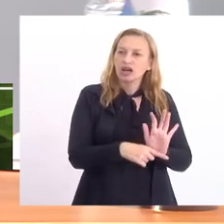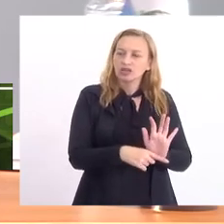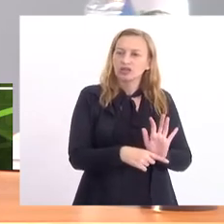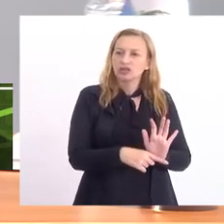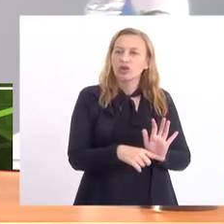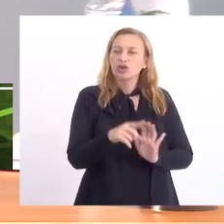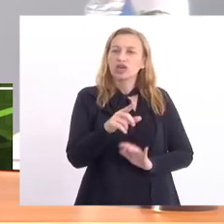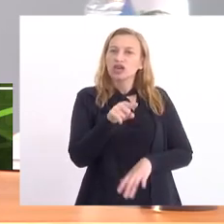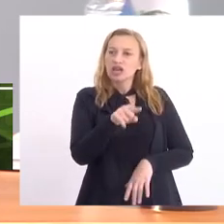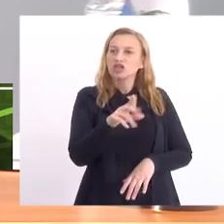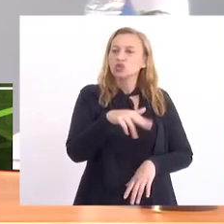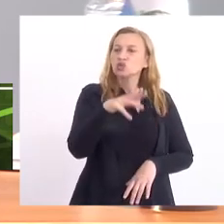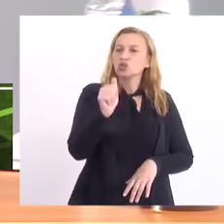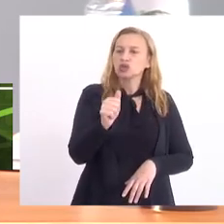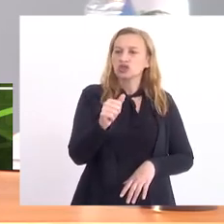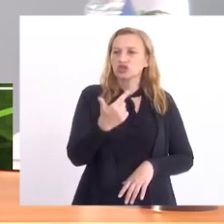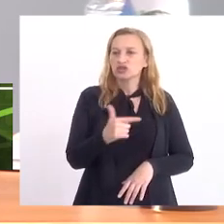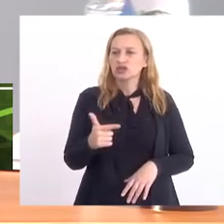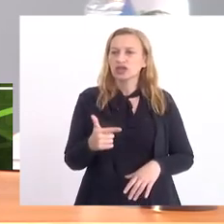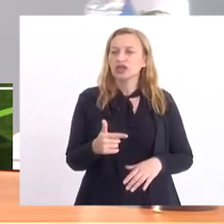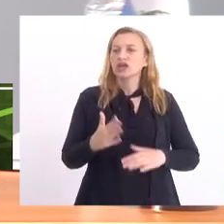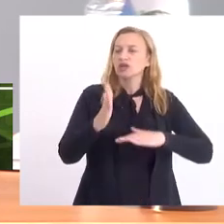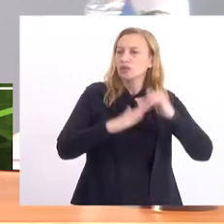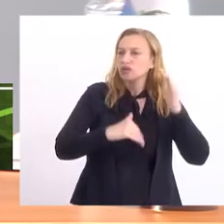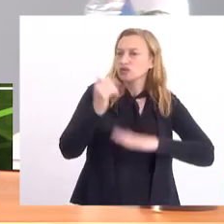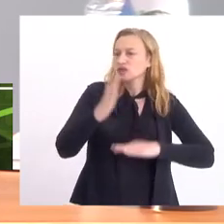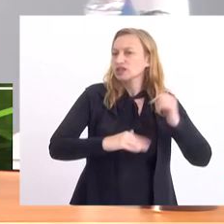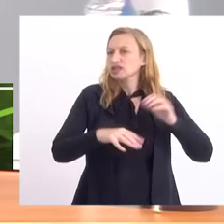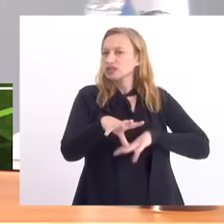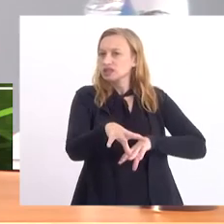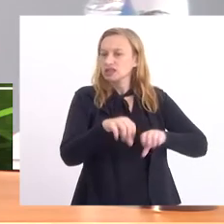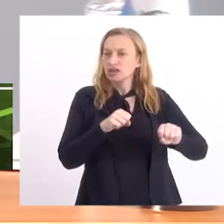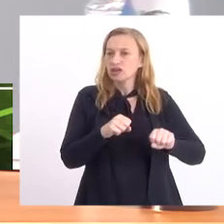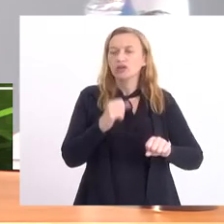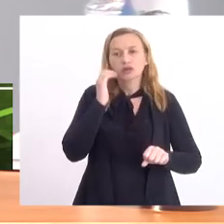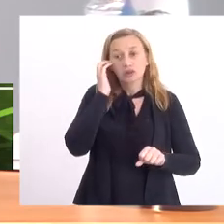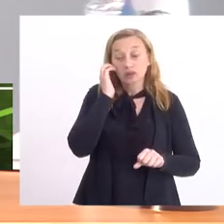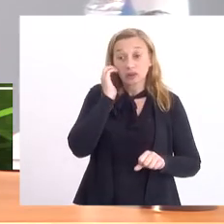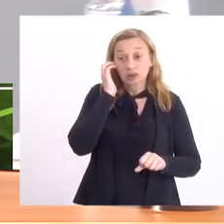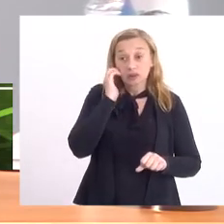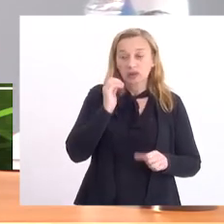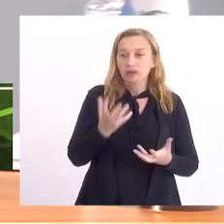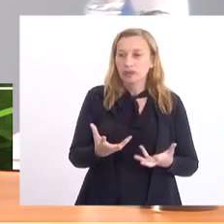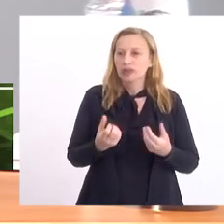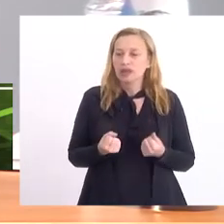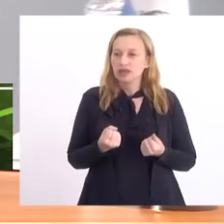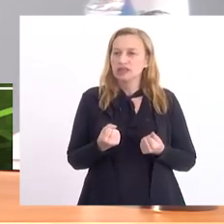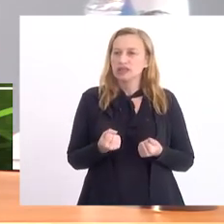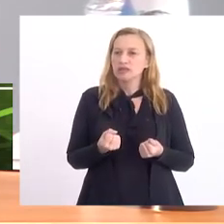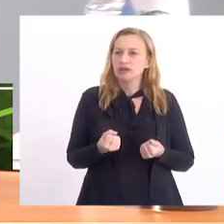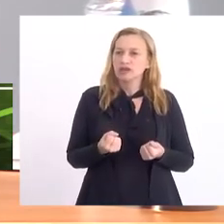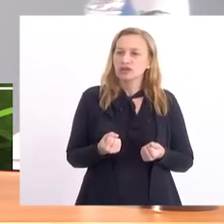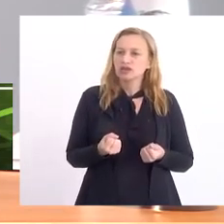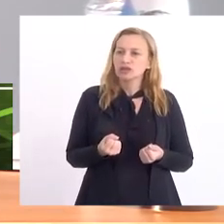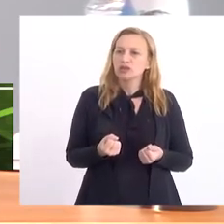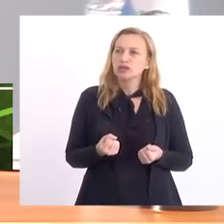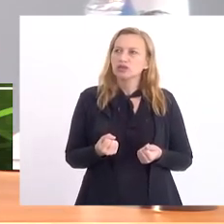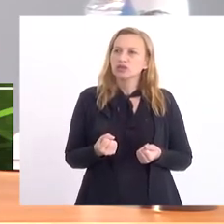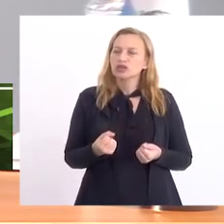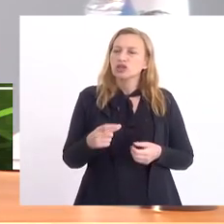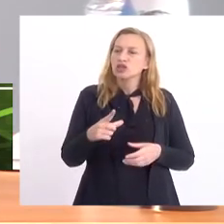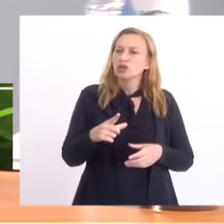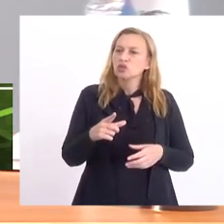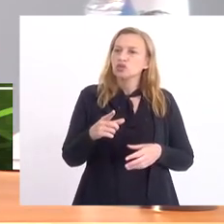vida, né? É a escolarização, é a profissionalização, é a acolhida, essa gerar uma